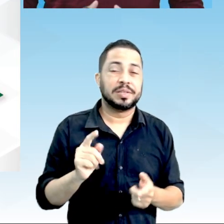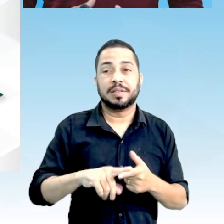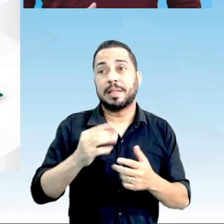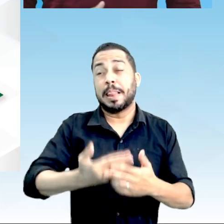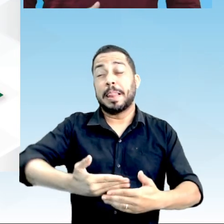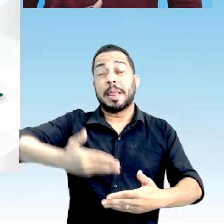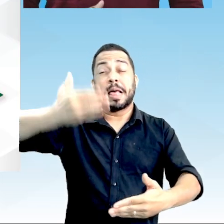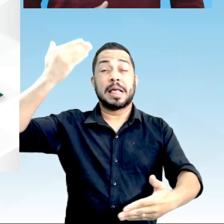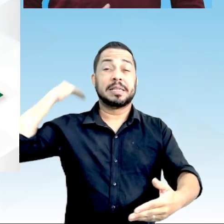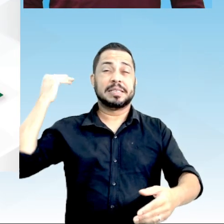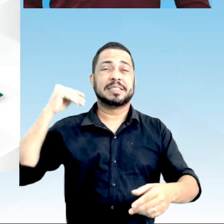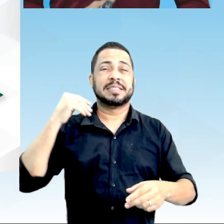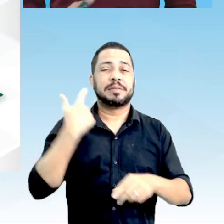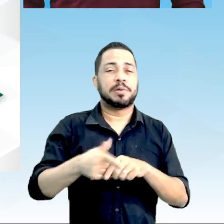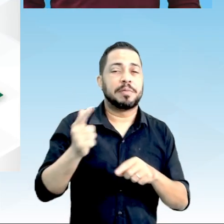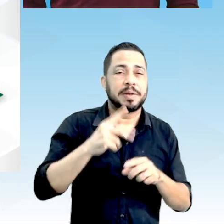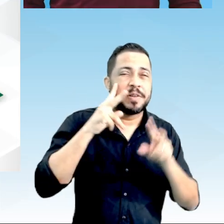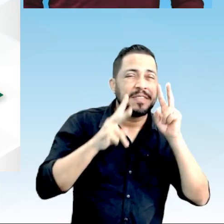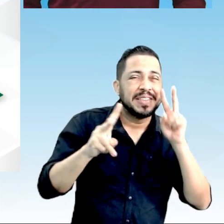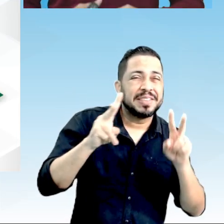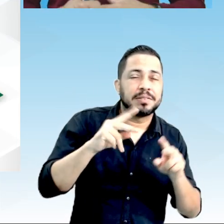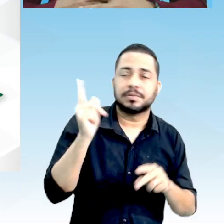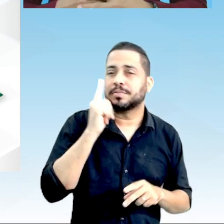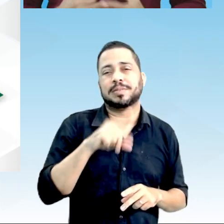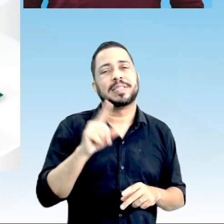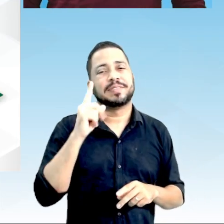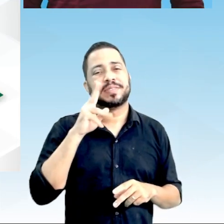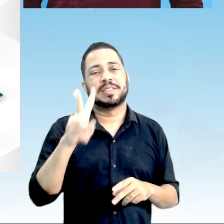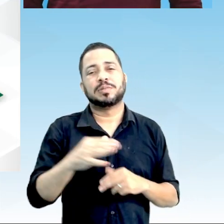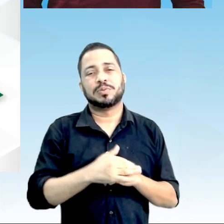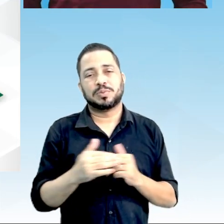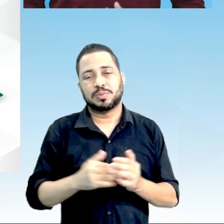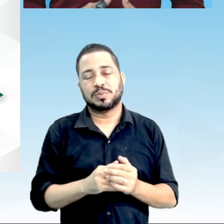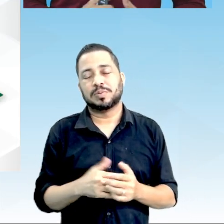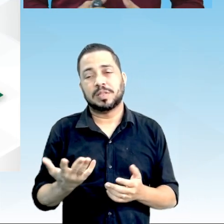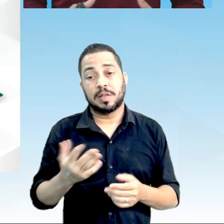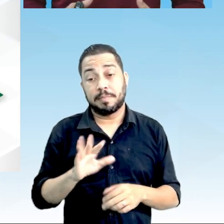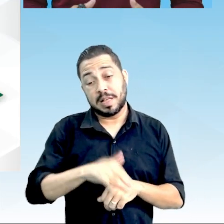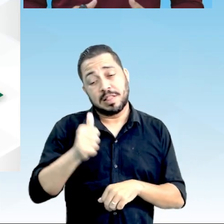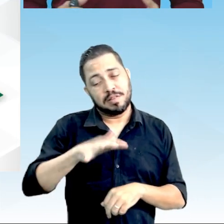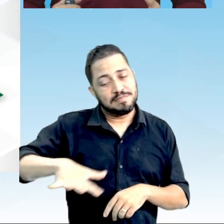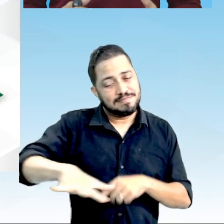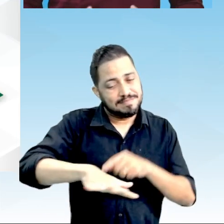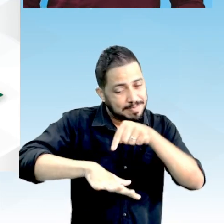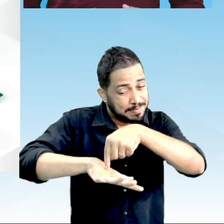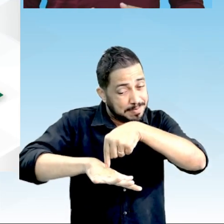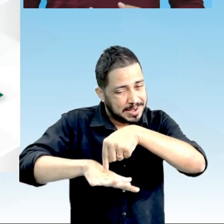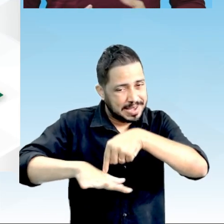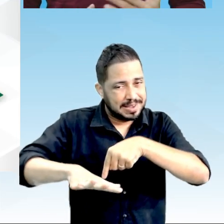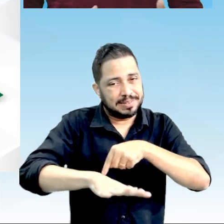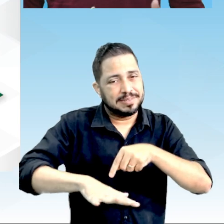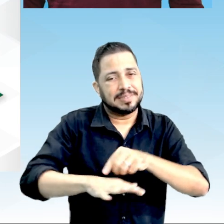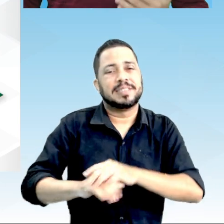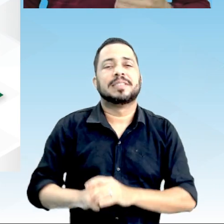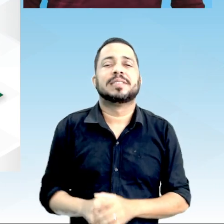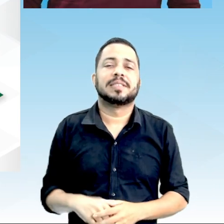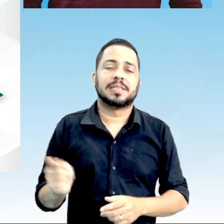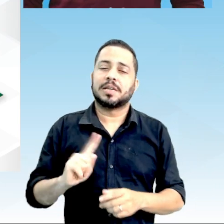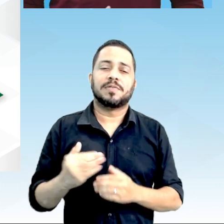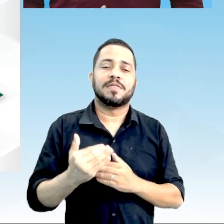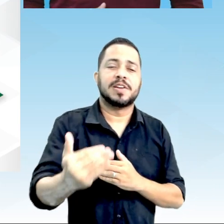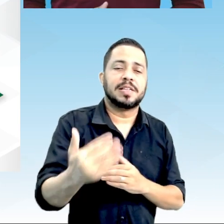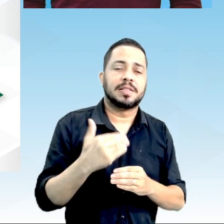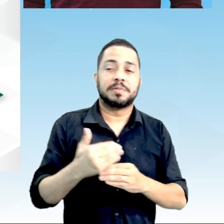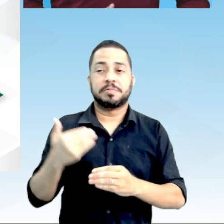atrás, quem tem problema de visão não enxerga tudo. E aí dá problema. Enfim, para mim é ótimo no meio, nem muito à frente, nem